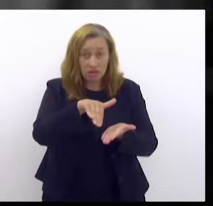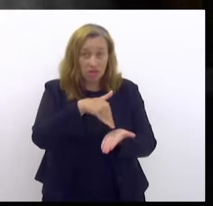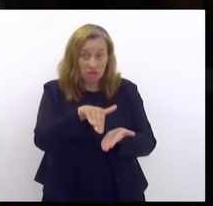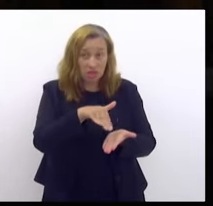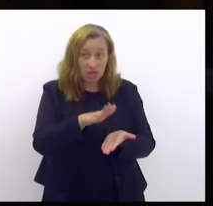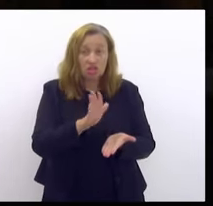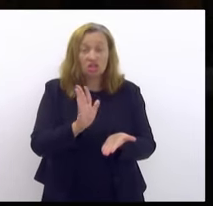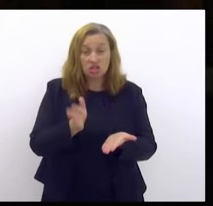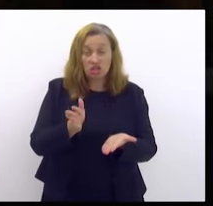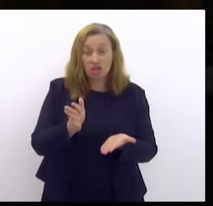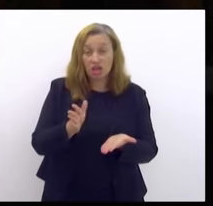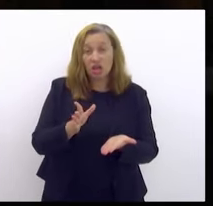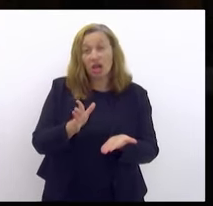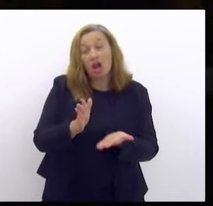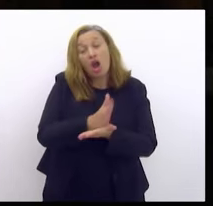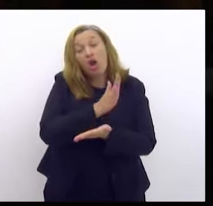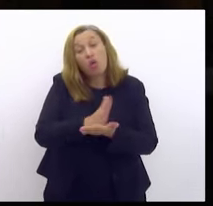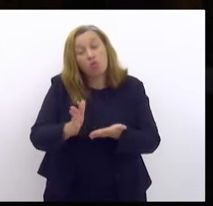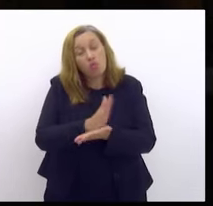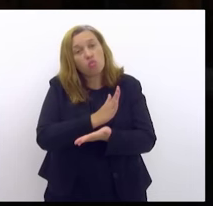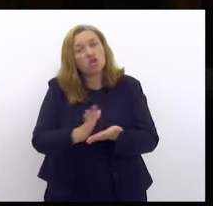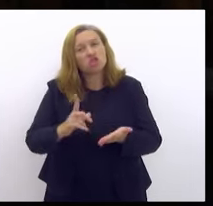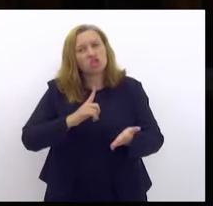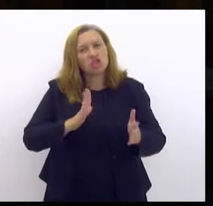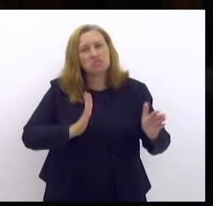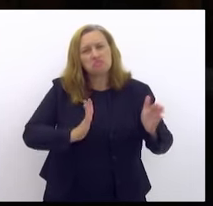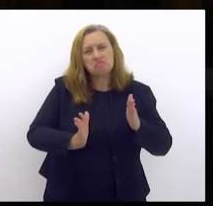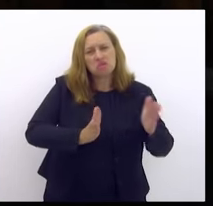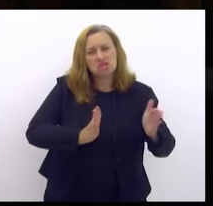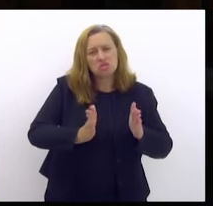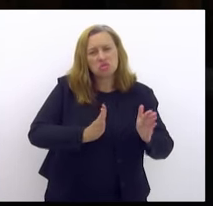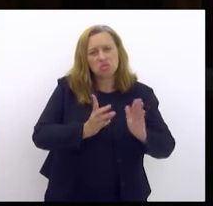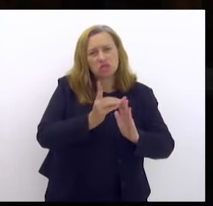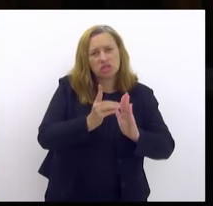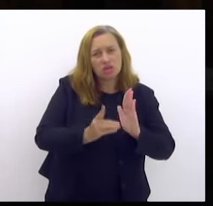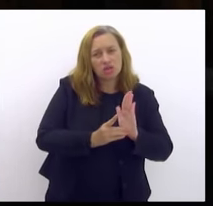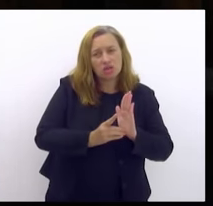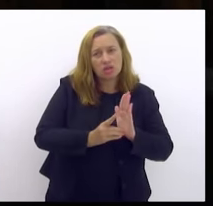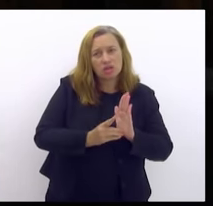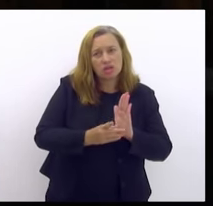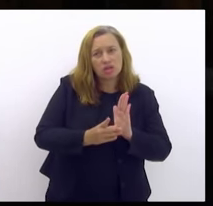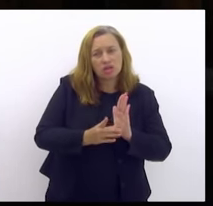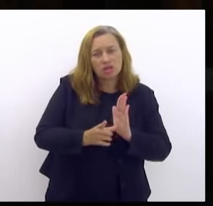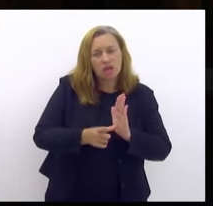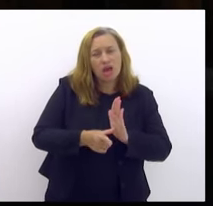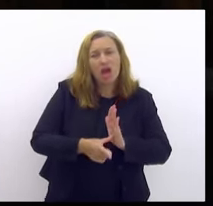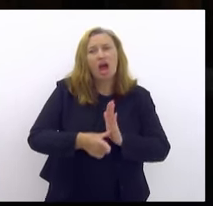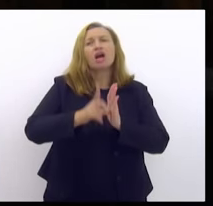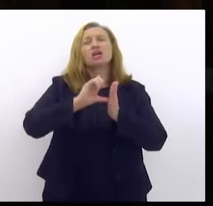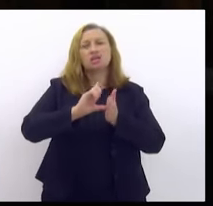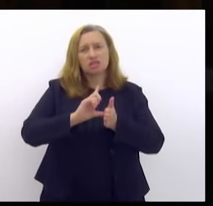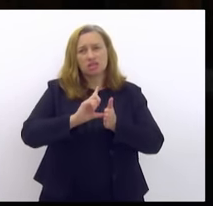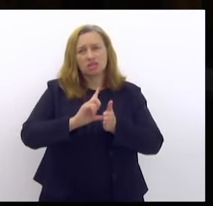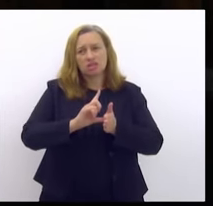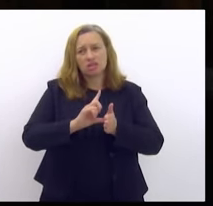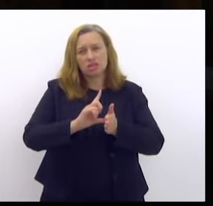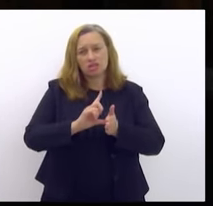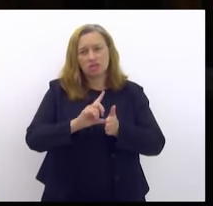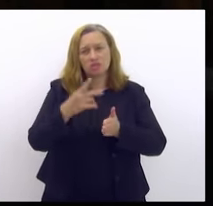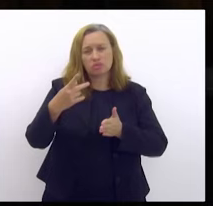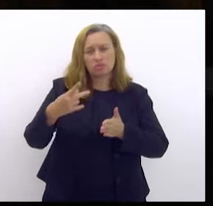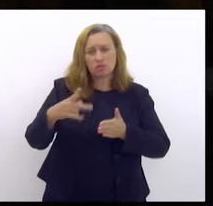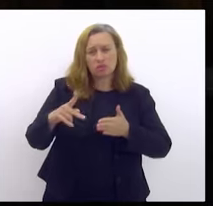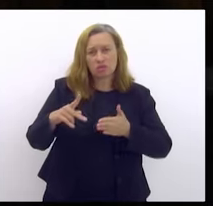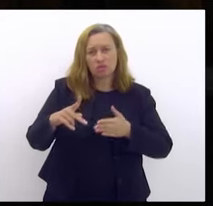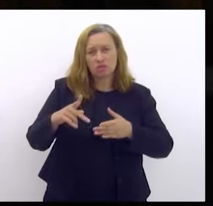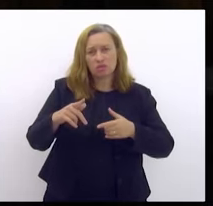remontam, algumas delas, períodos através de decretos anteriores à sua gestão, o que está fazendo agora,